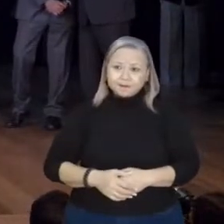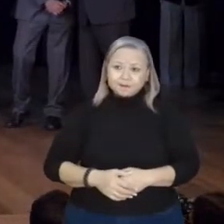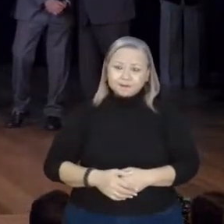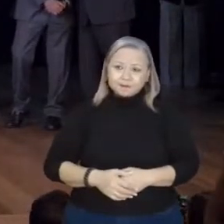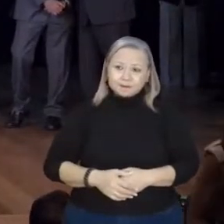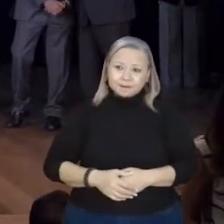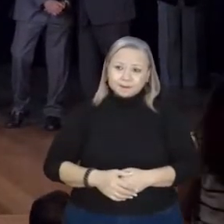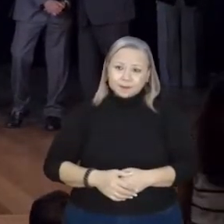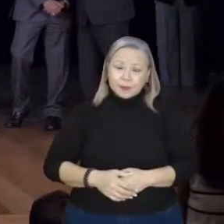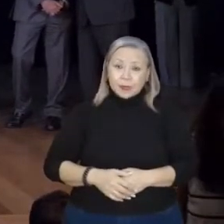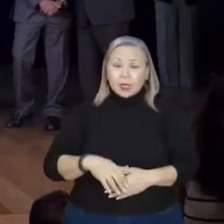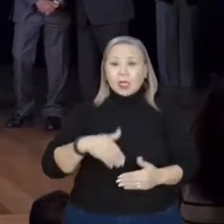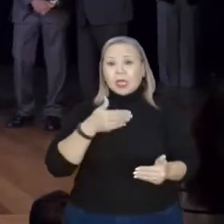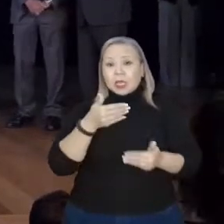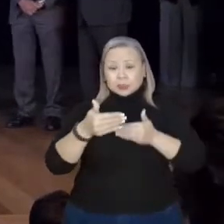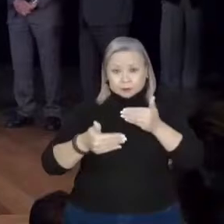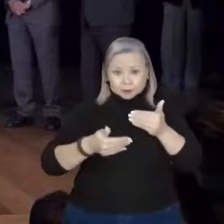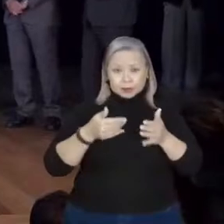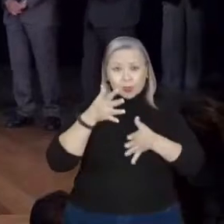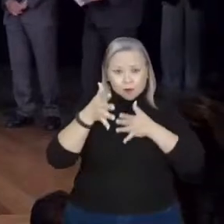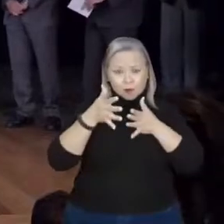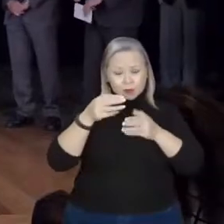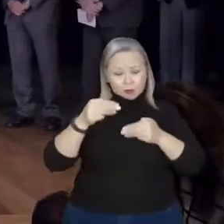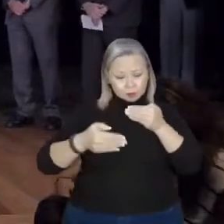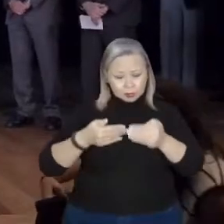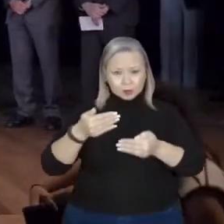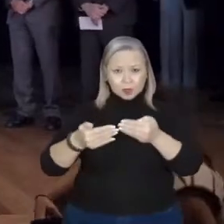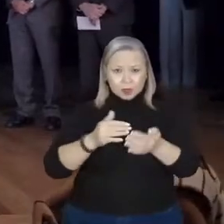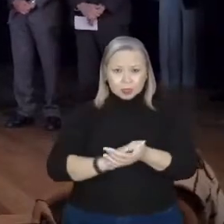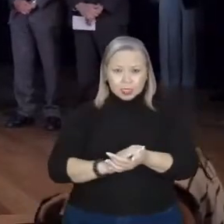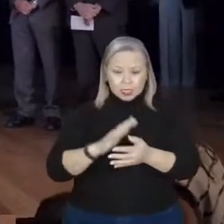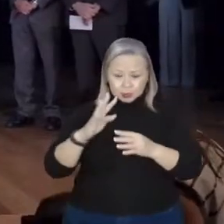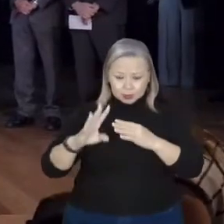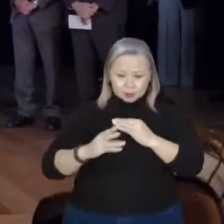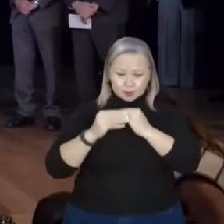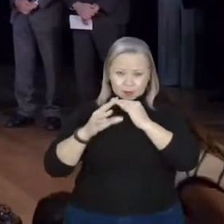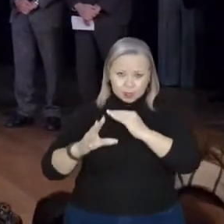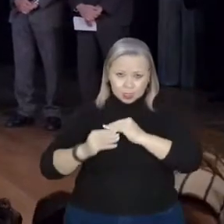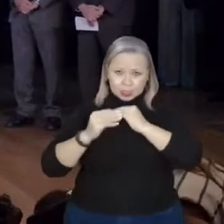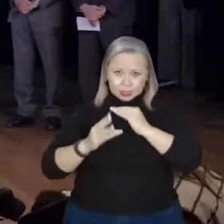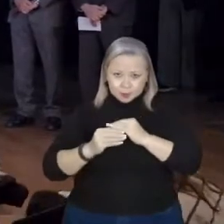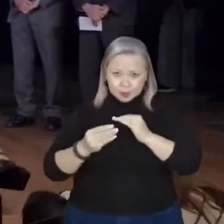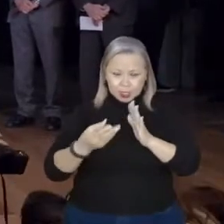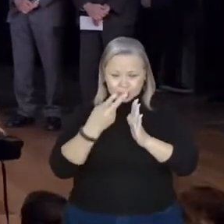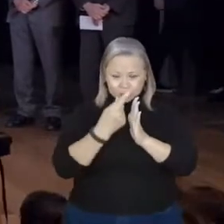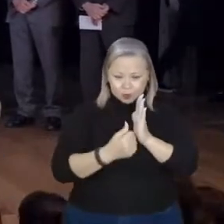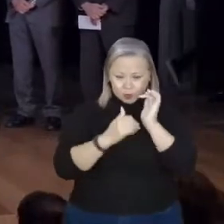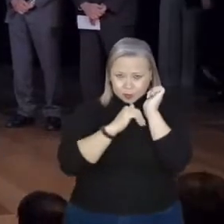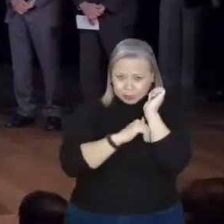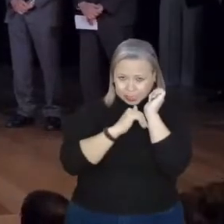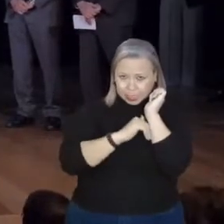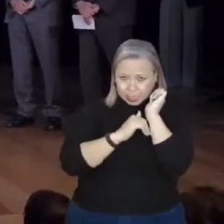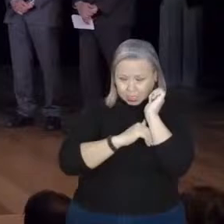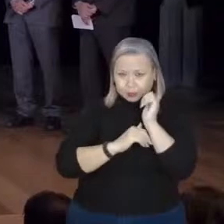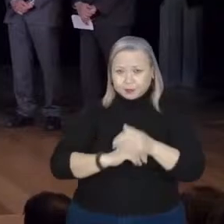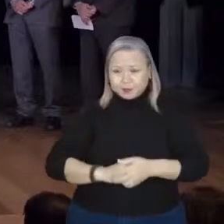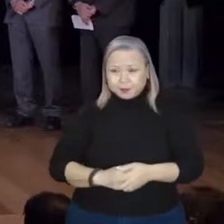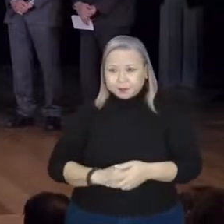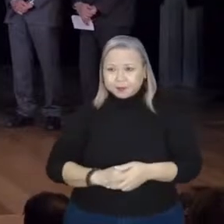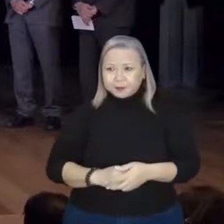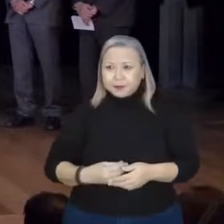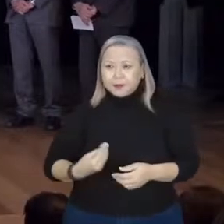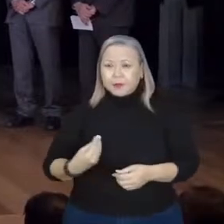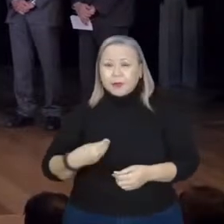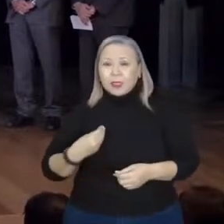Esse processo das emendas do orçamento secreto está na Suprema